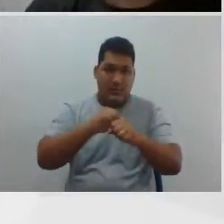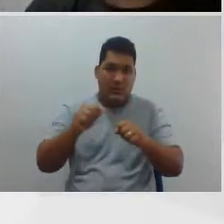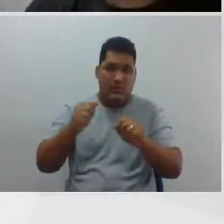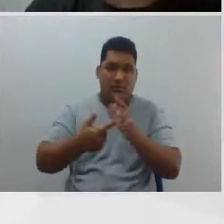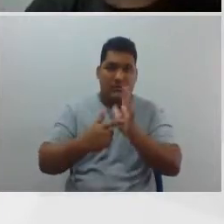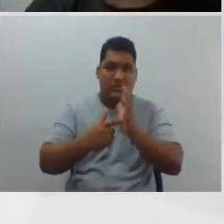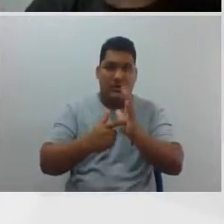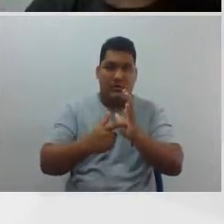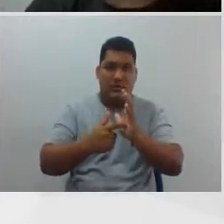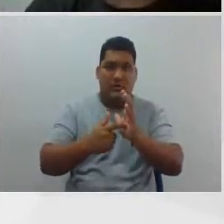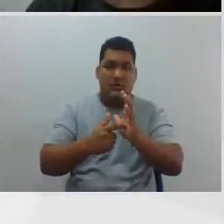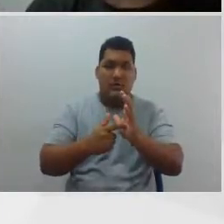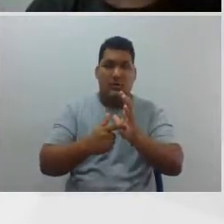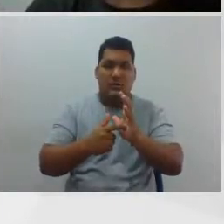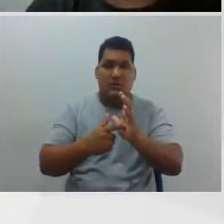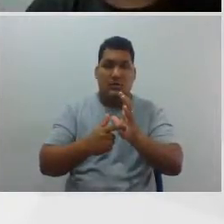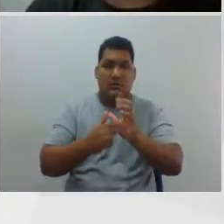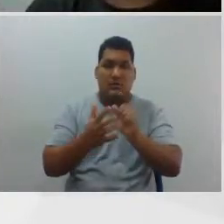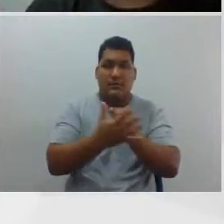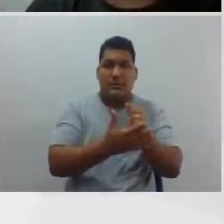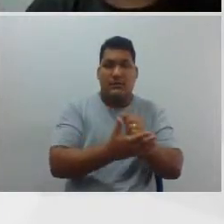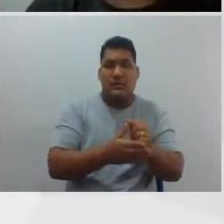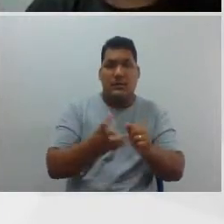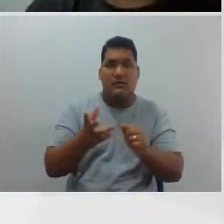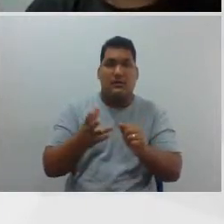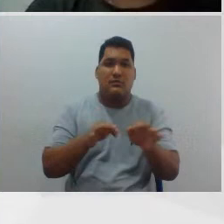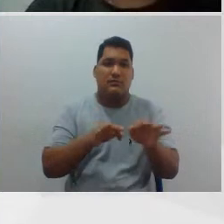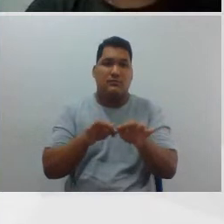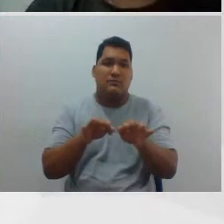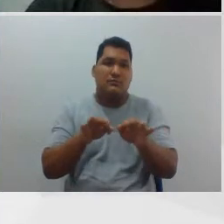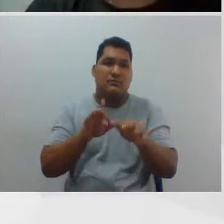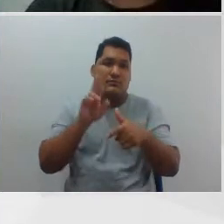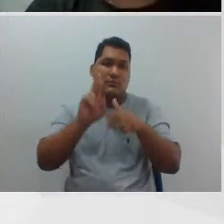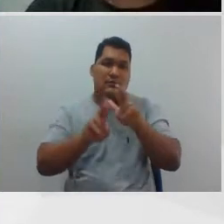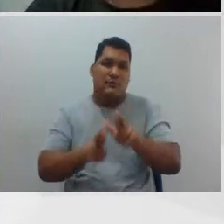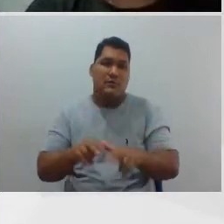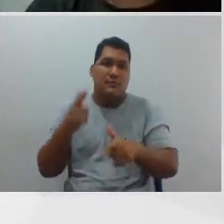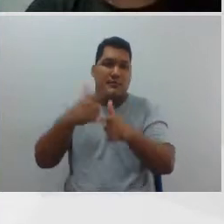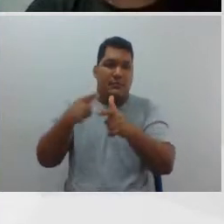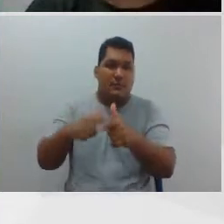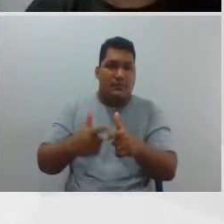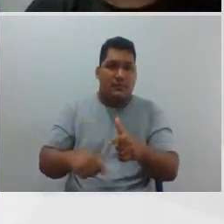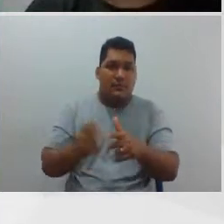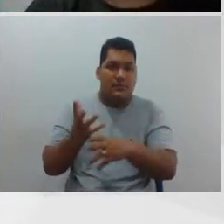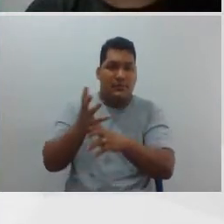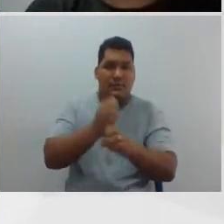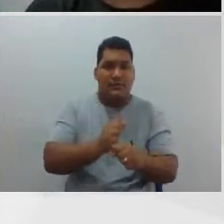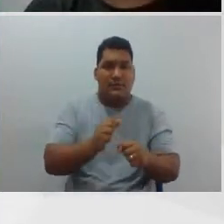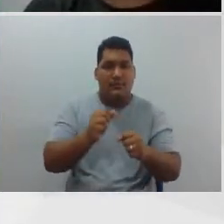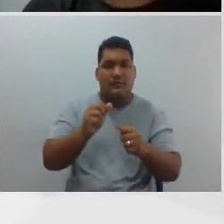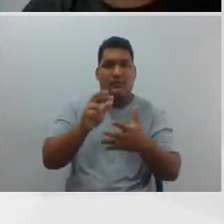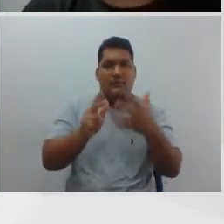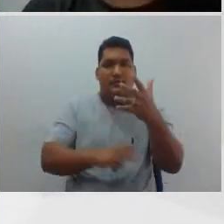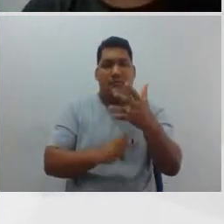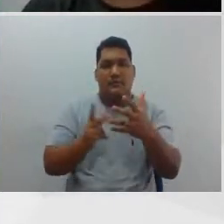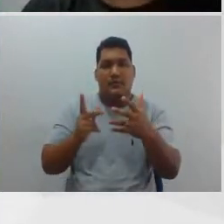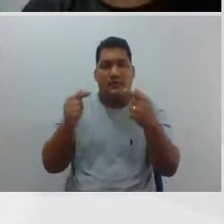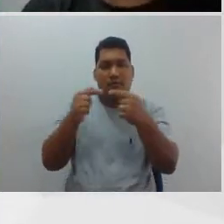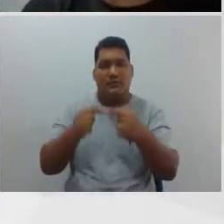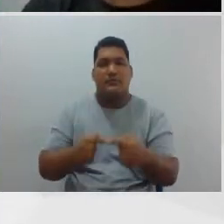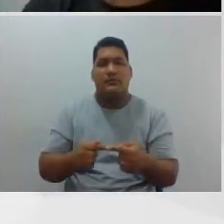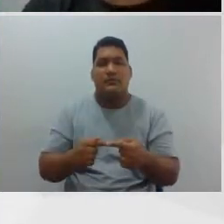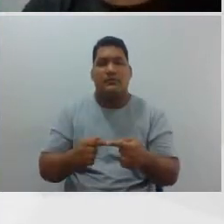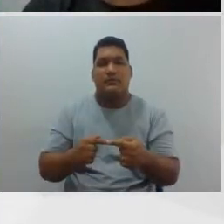baseadas, né, em resolver problemas de otimização a partir de um conjunto de possíveis soluções. Você manipula e